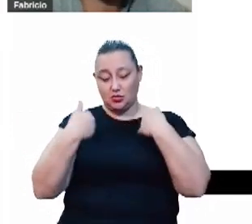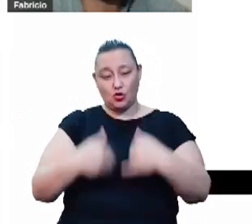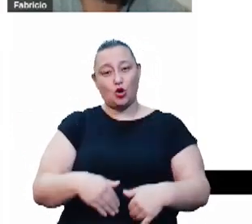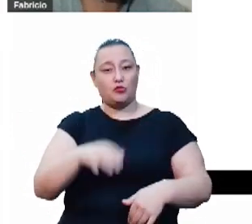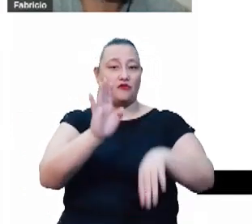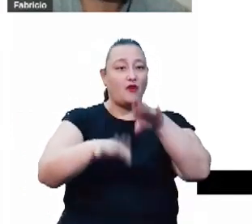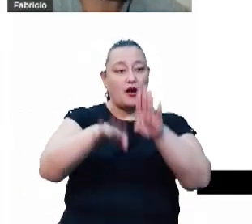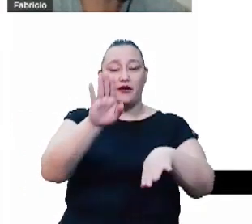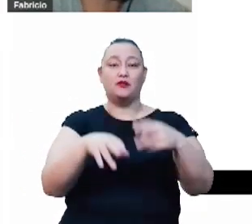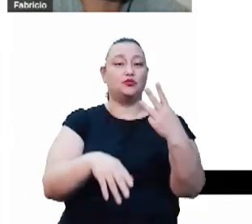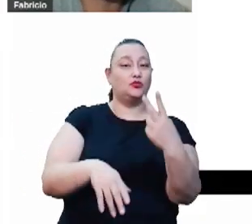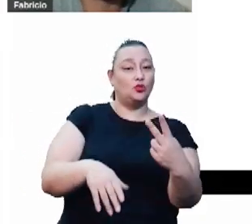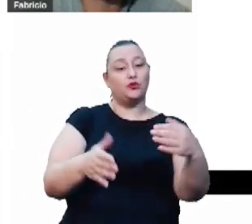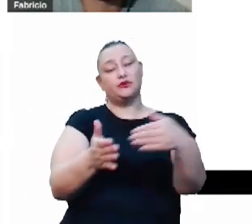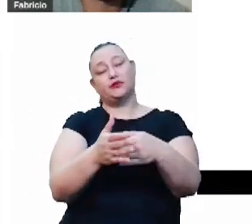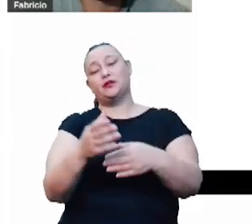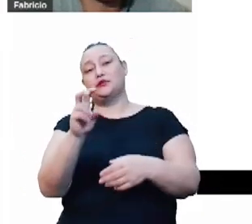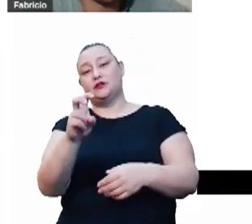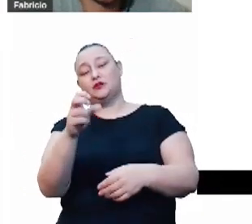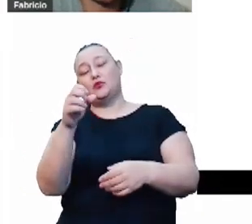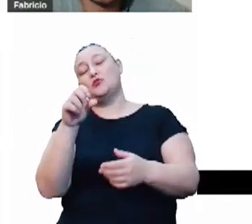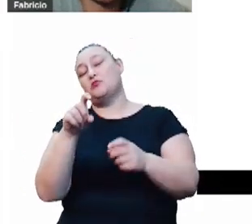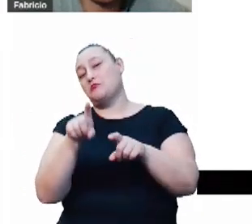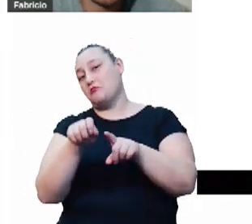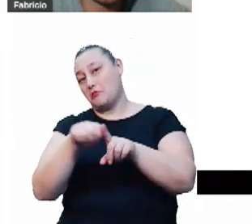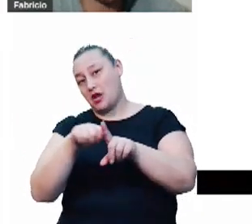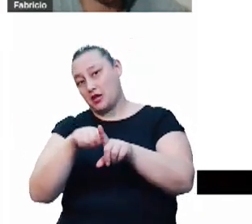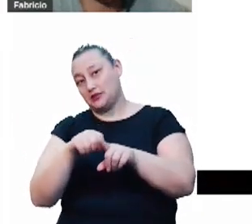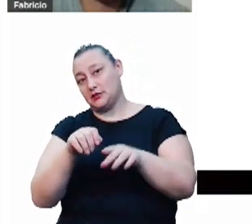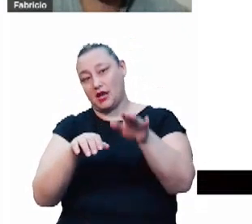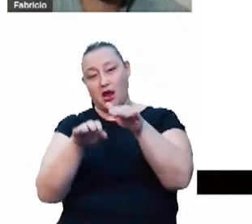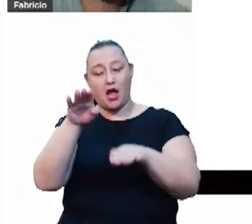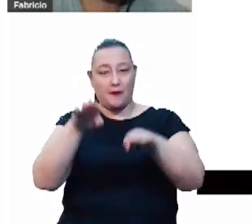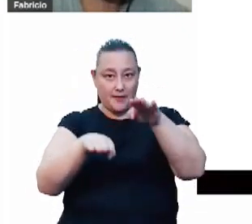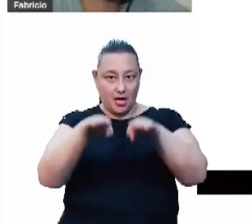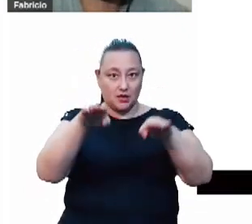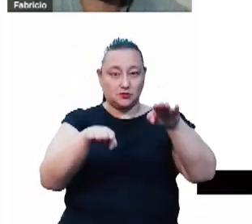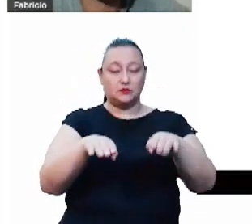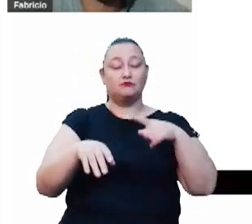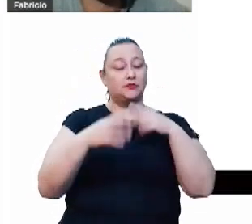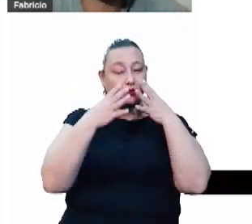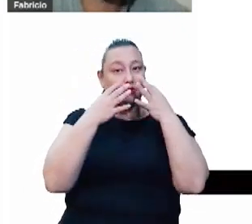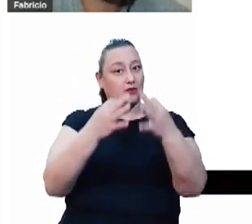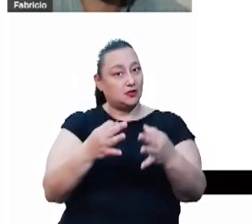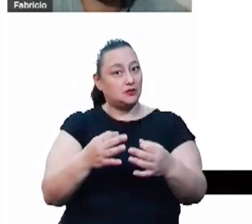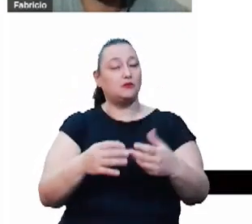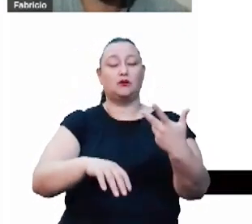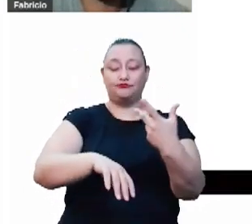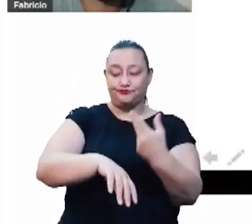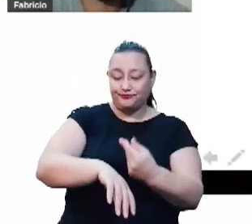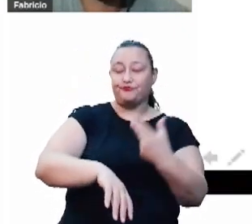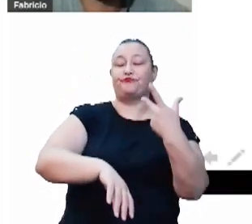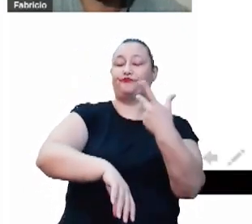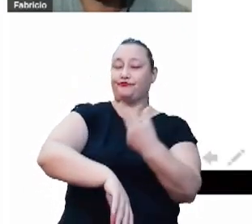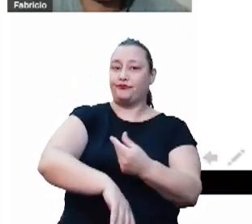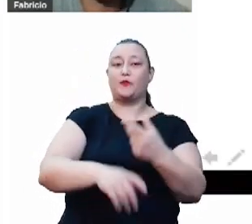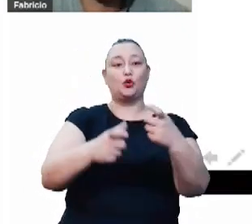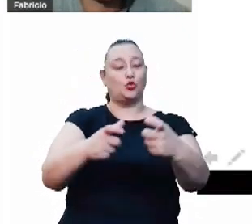muito de 2, 3 a 5 meses, em geral, é essa a média. A gente tem que ficar fazendo aplicações